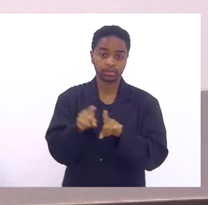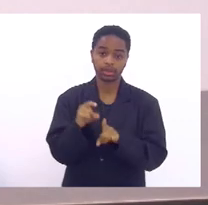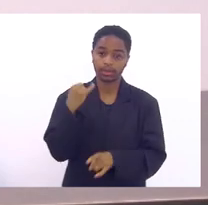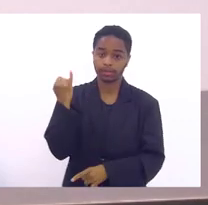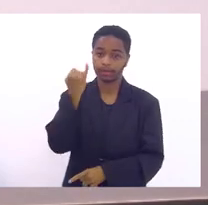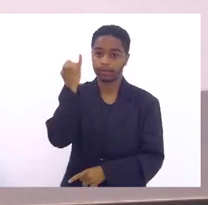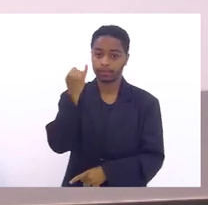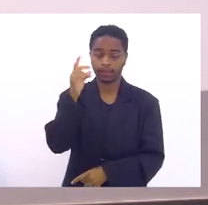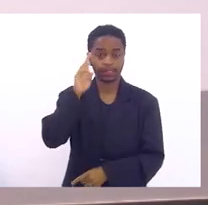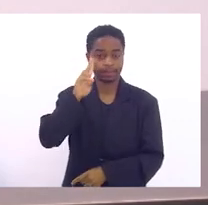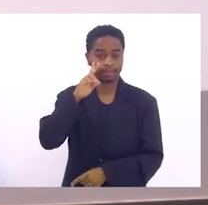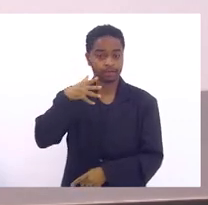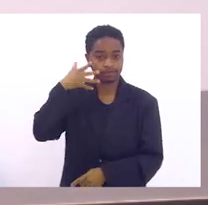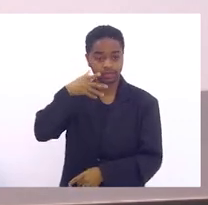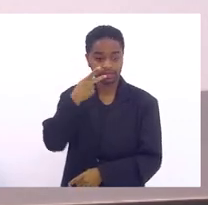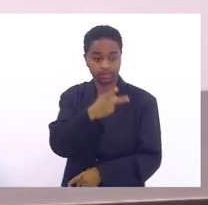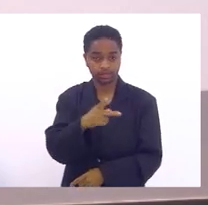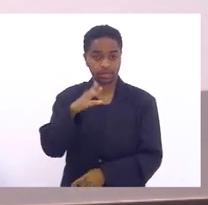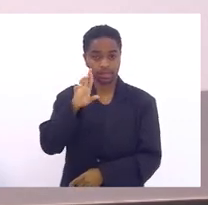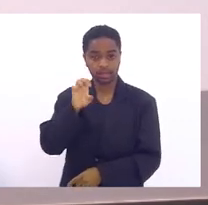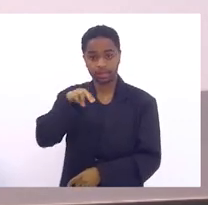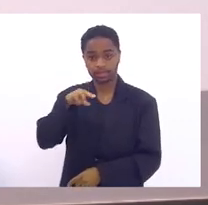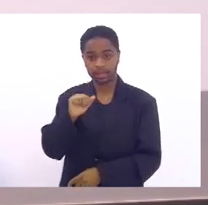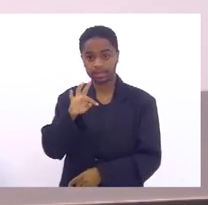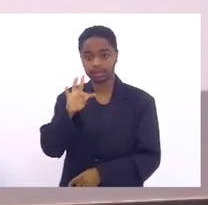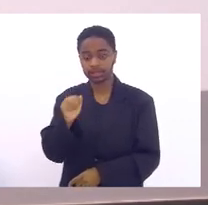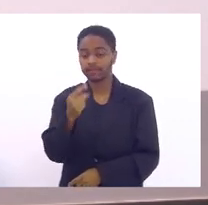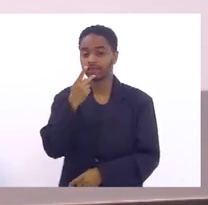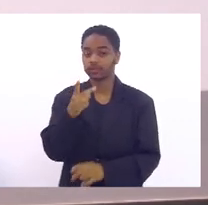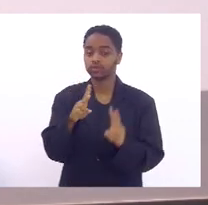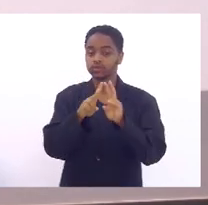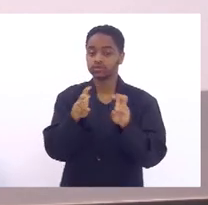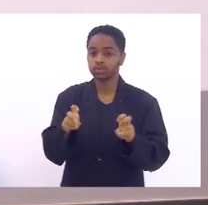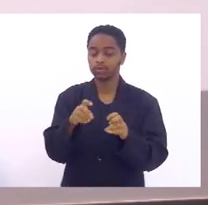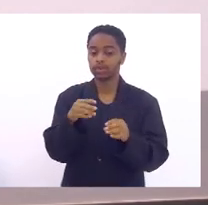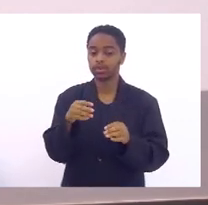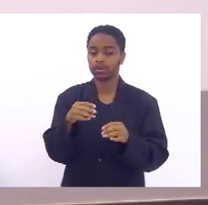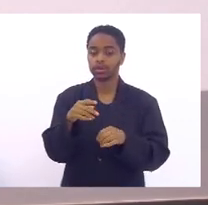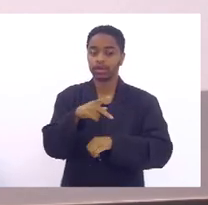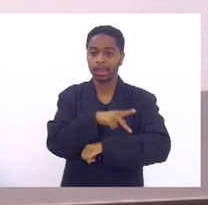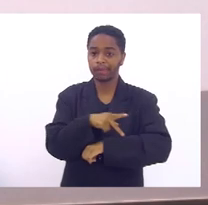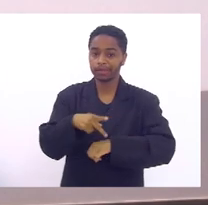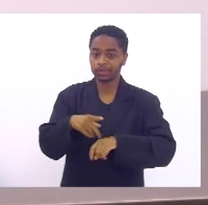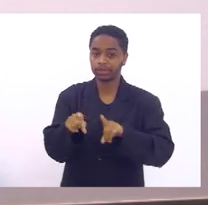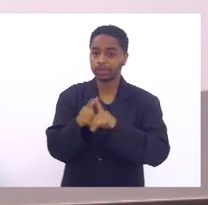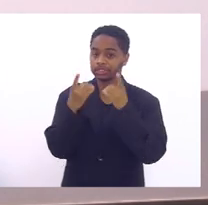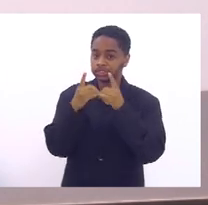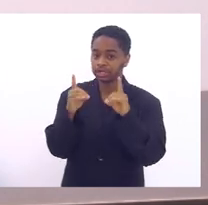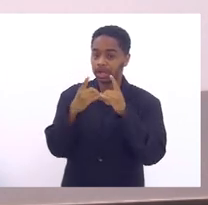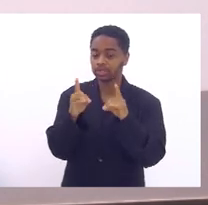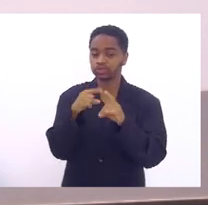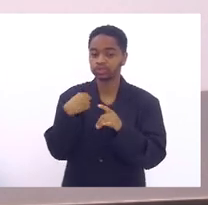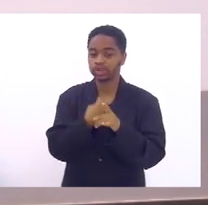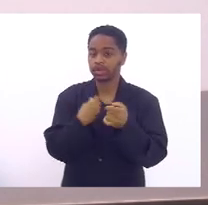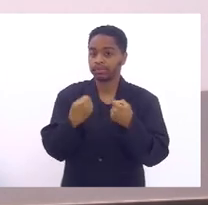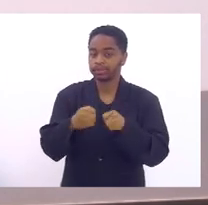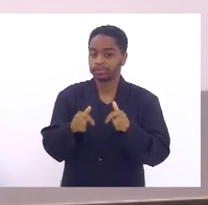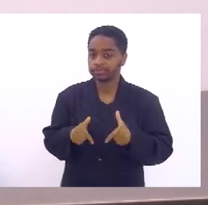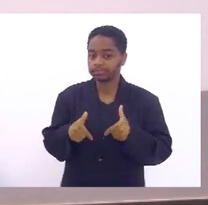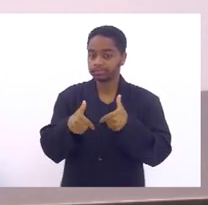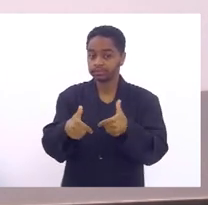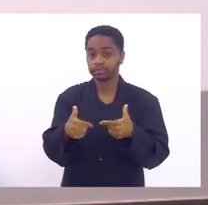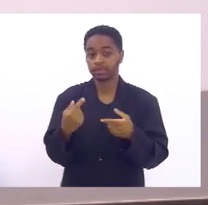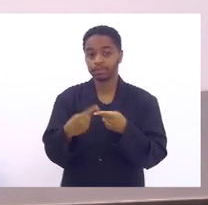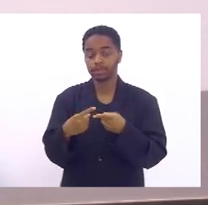fala da deputada Renata no sentido do caráter eh pedagógico e didático que a gente precisa tecer para esse debate né Eu acho que